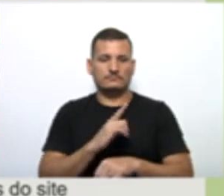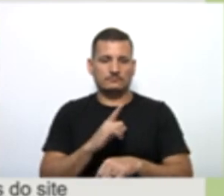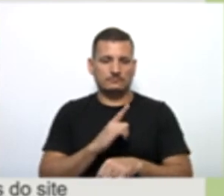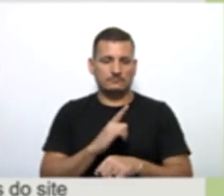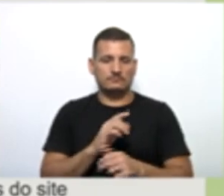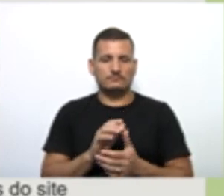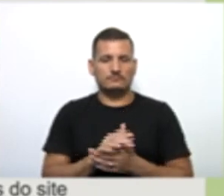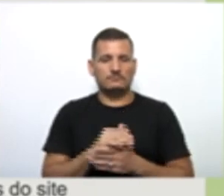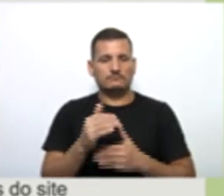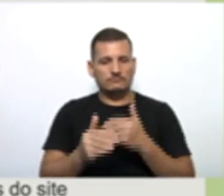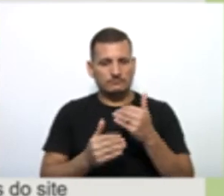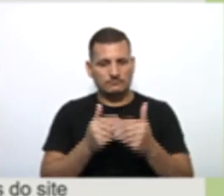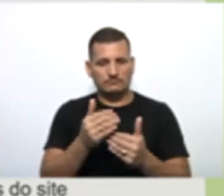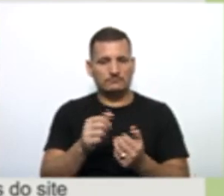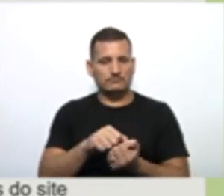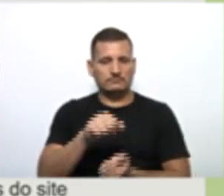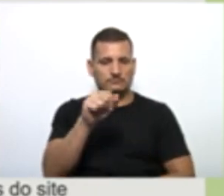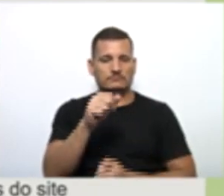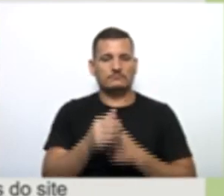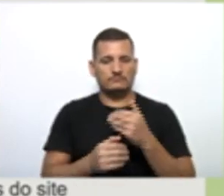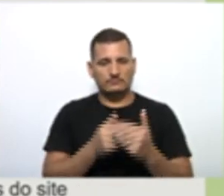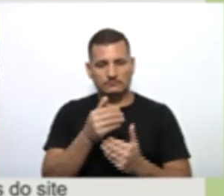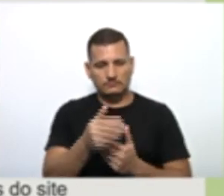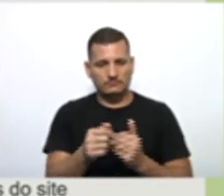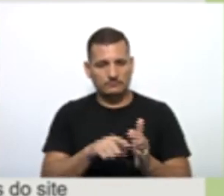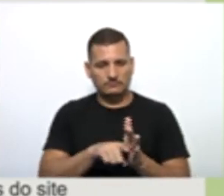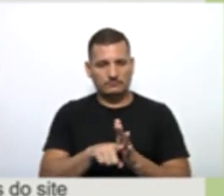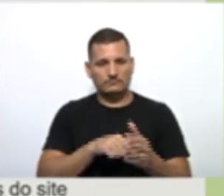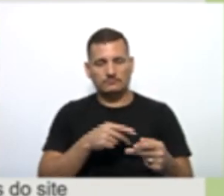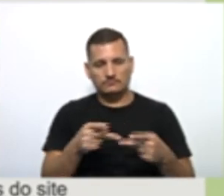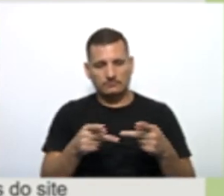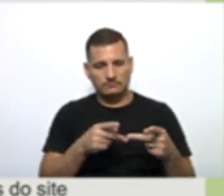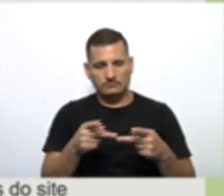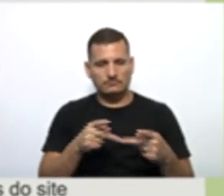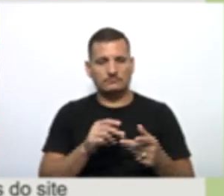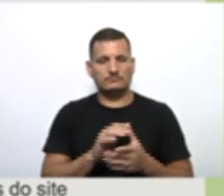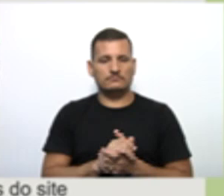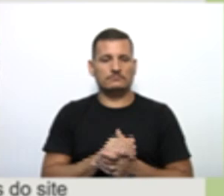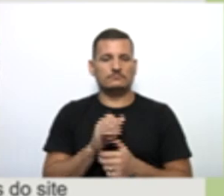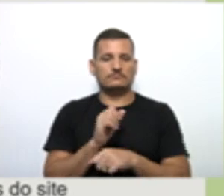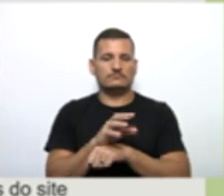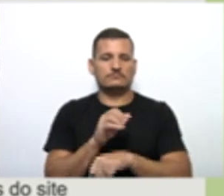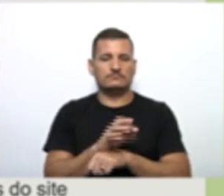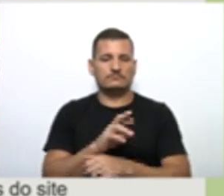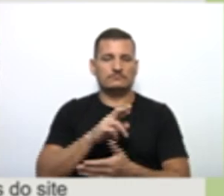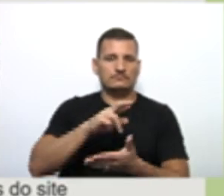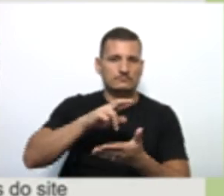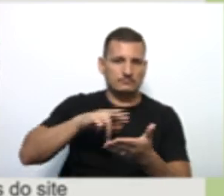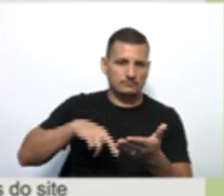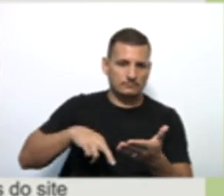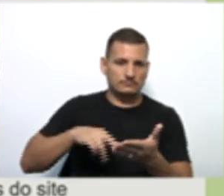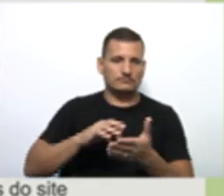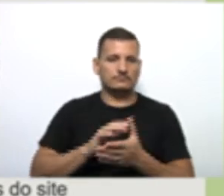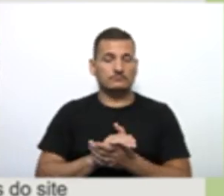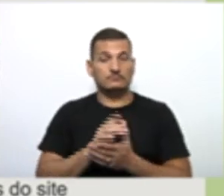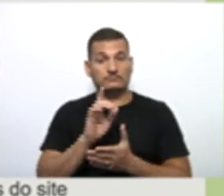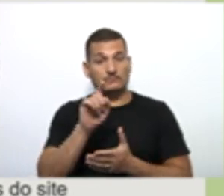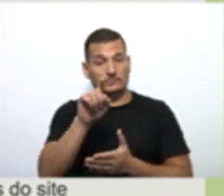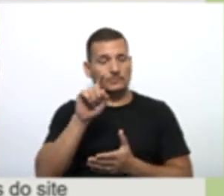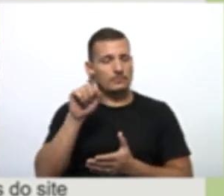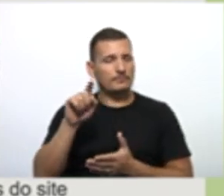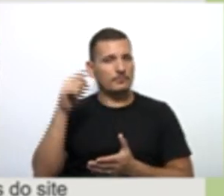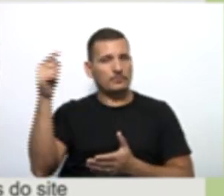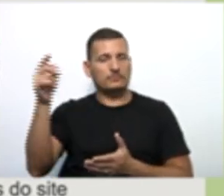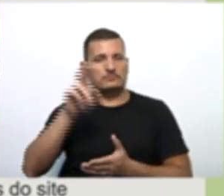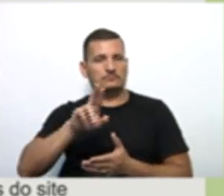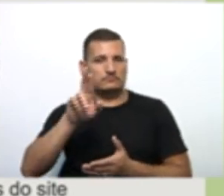o passo a passo de um projeto de pesquisa, as orientações para elaboração de relatório, que são elementos que vocês vão usar depois